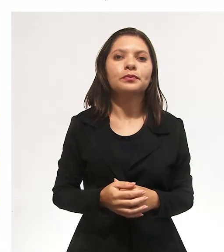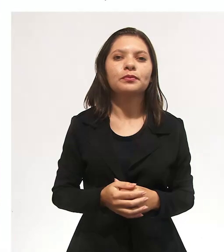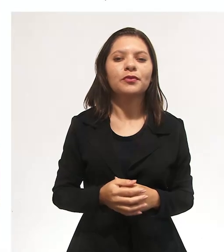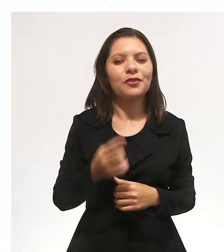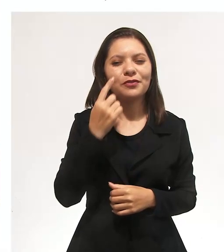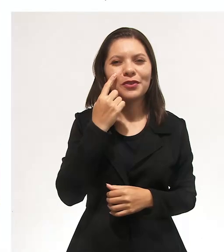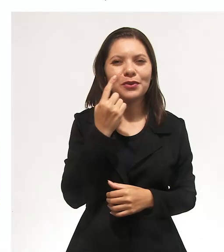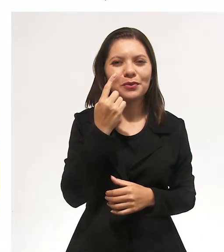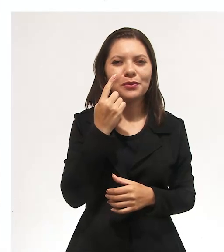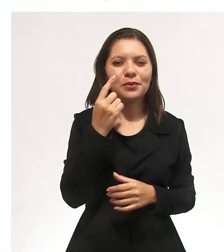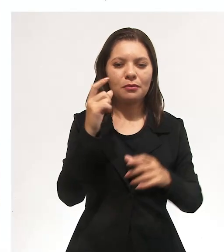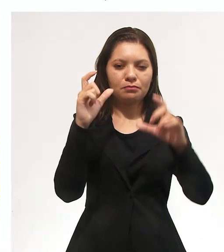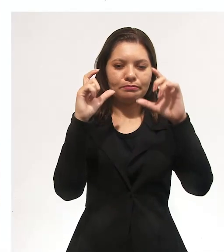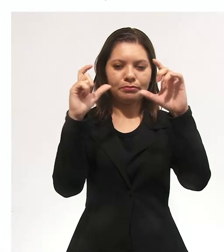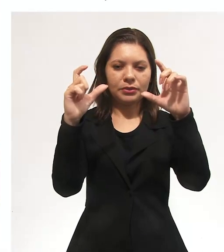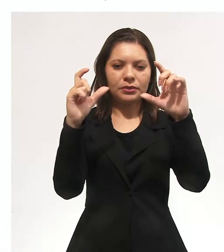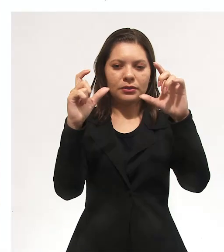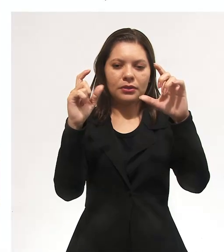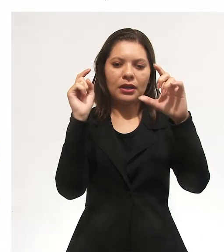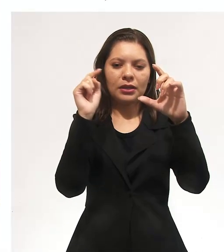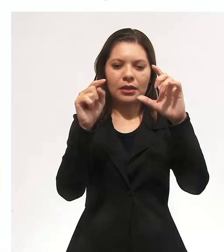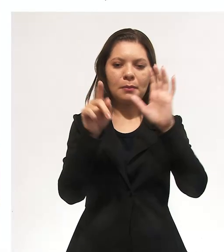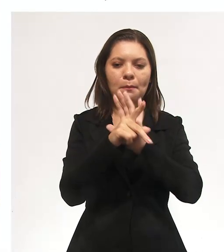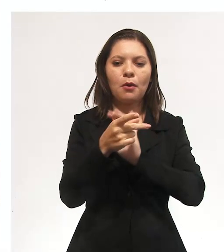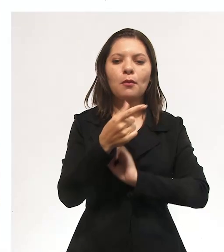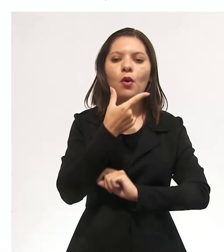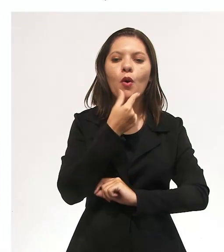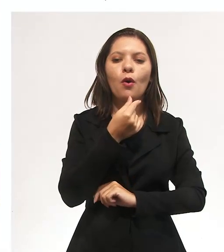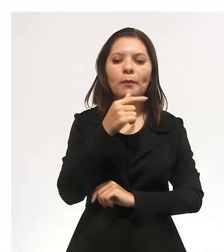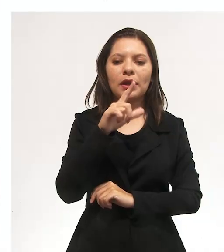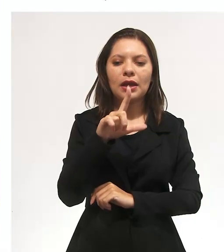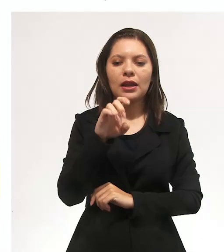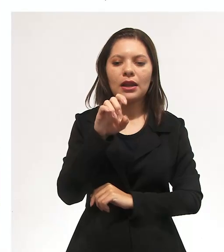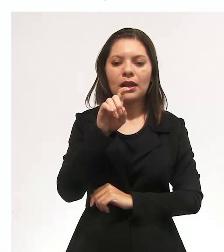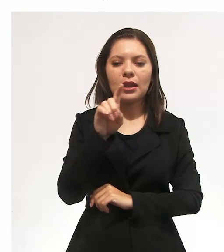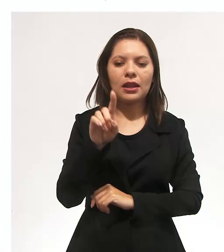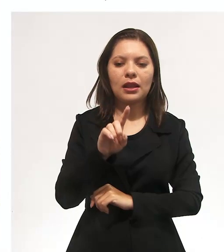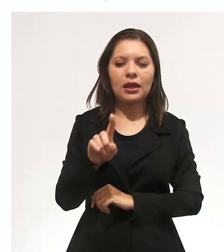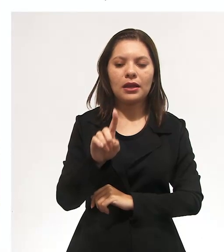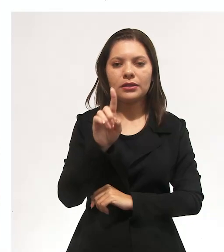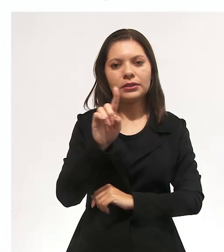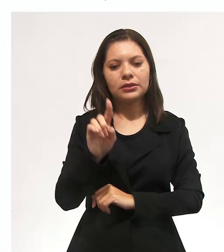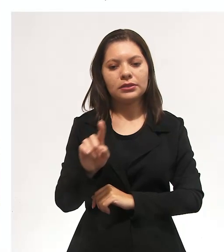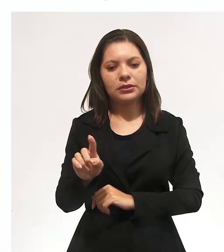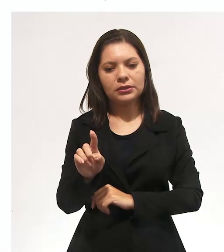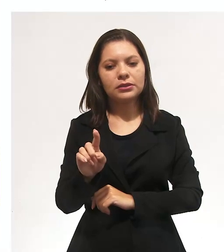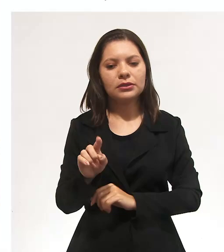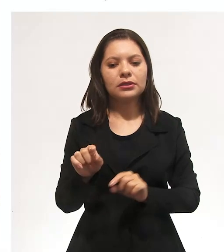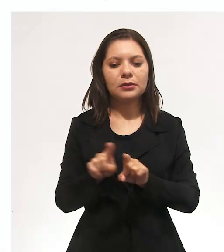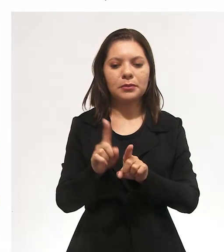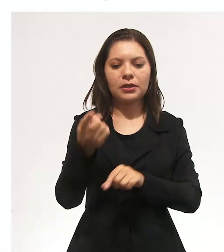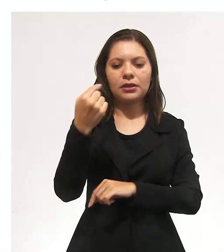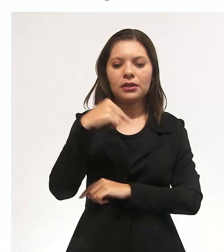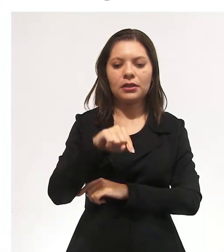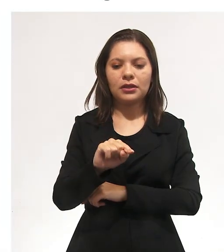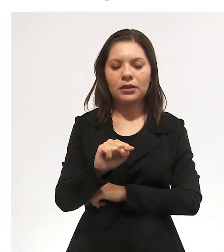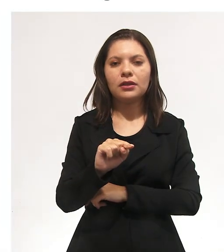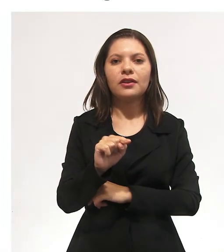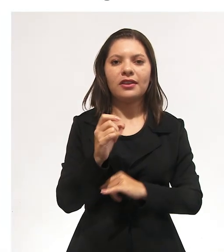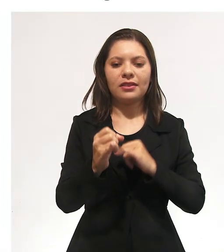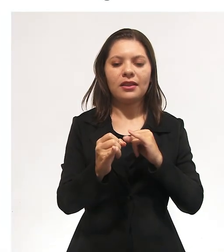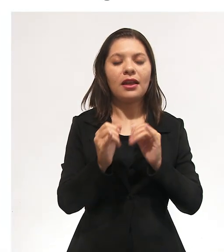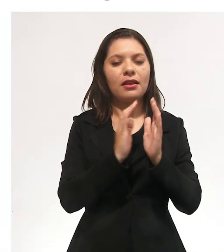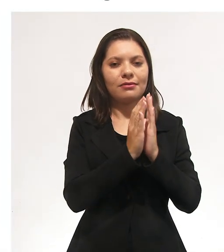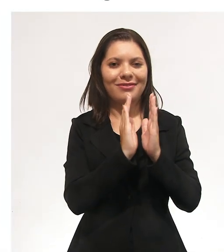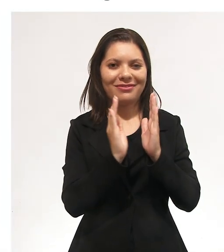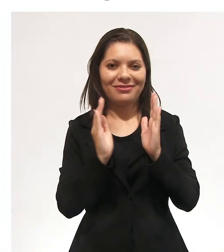primeiro conceito pelo Les Razan, né, por esses três autores, e ora pela Wikipédia. Então,